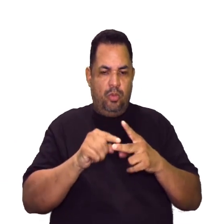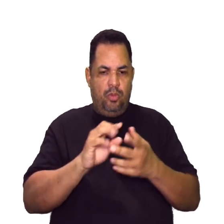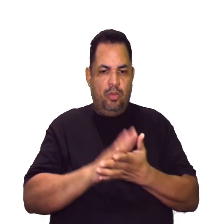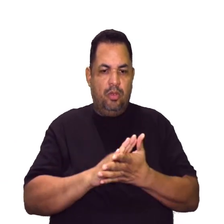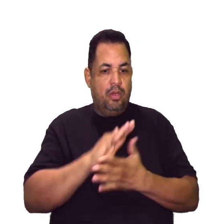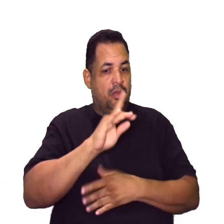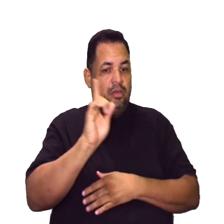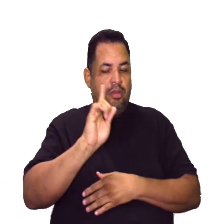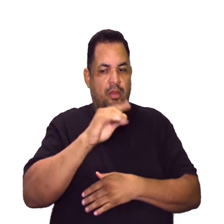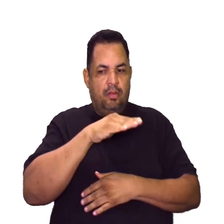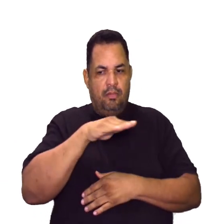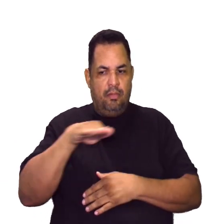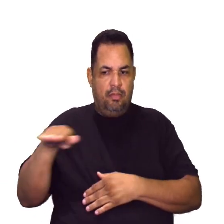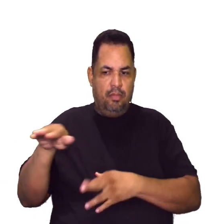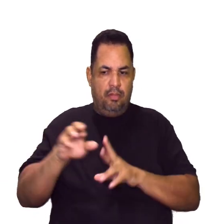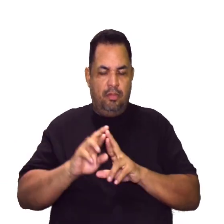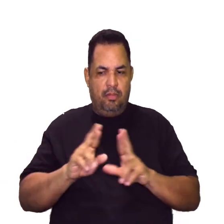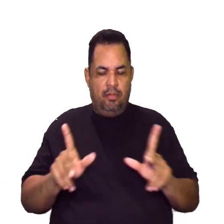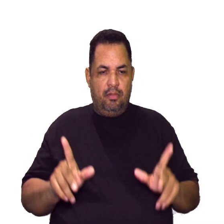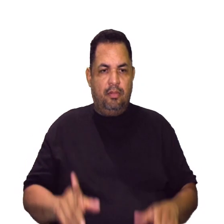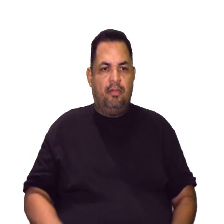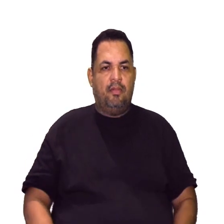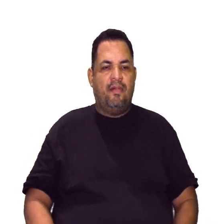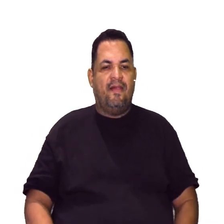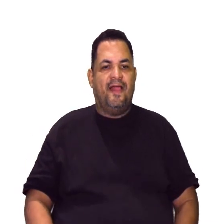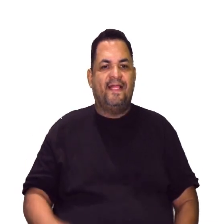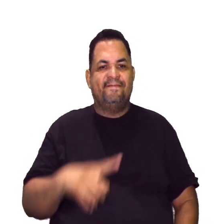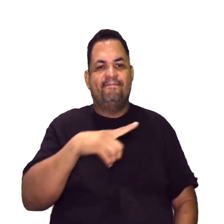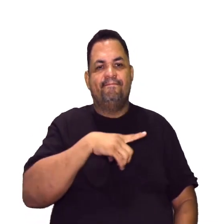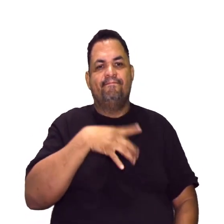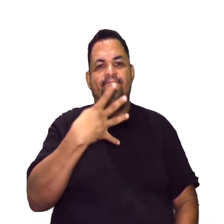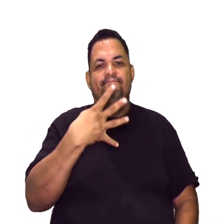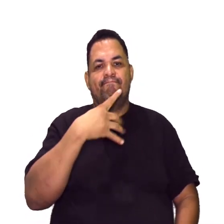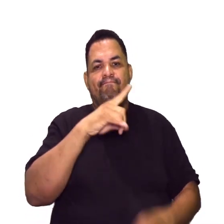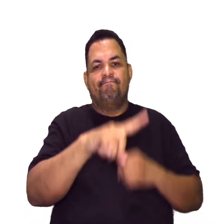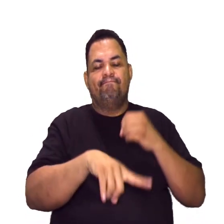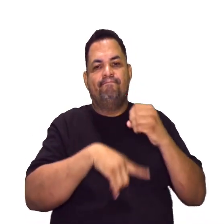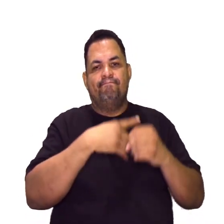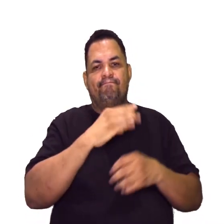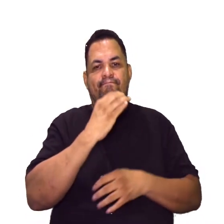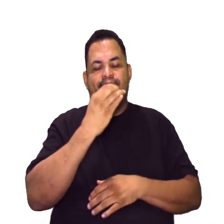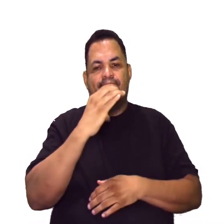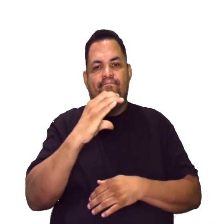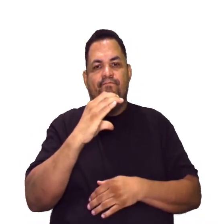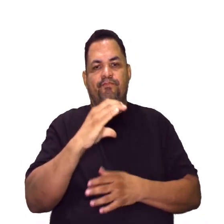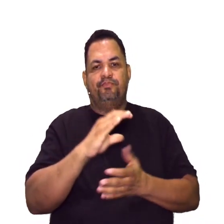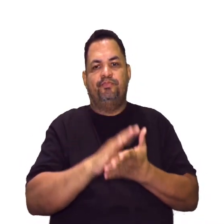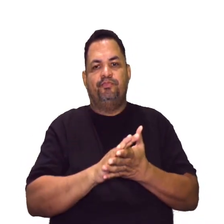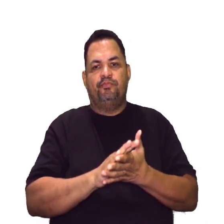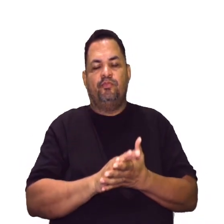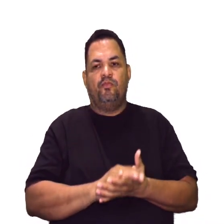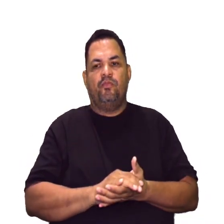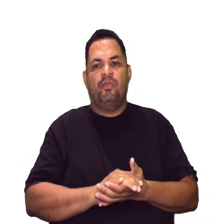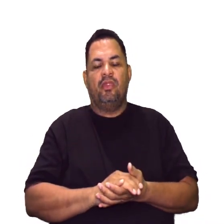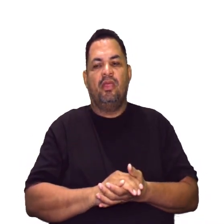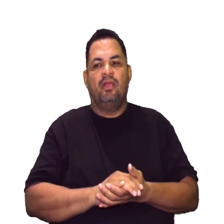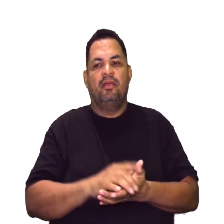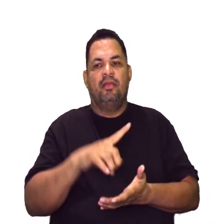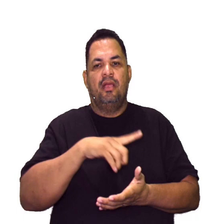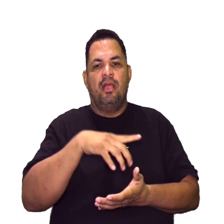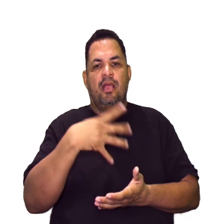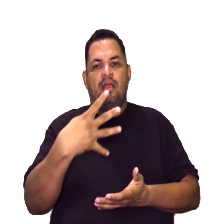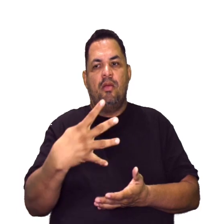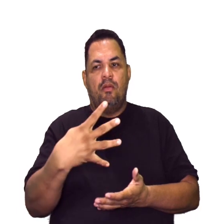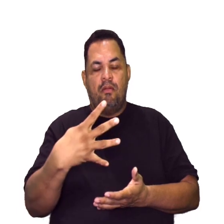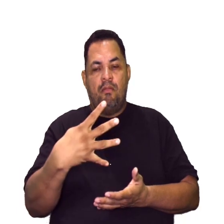não linearidade, né? Se a molécula tem 4 átomos de carbono, tá bom, ou tem 4